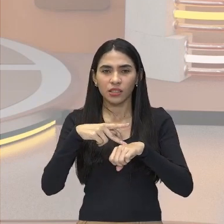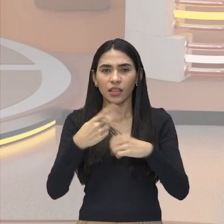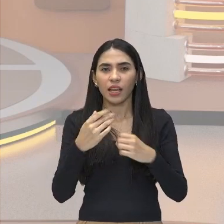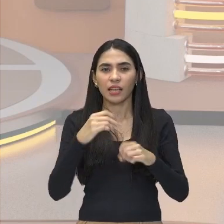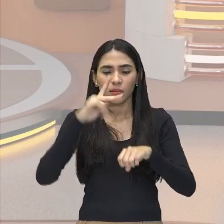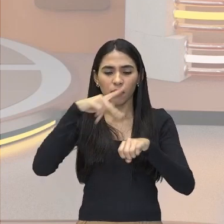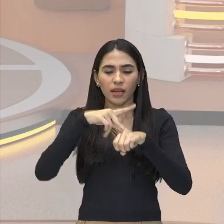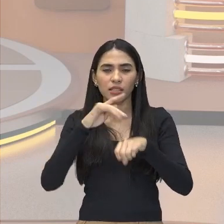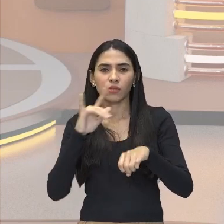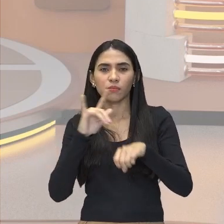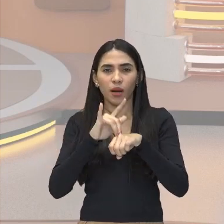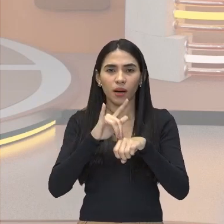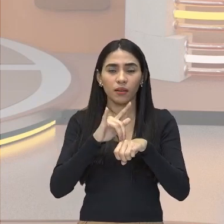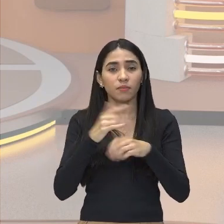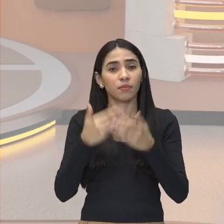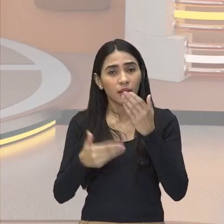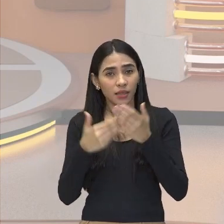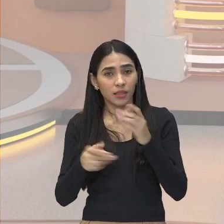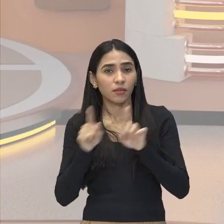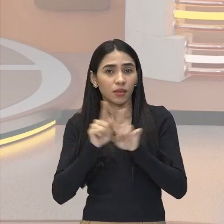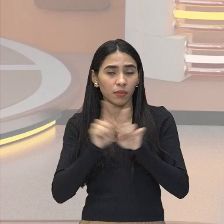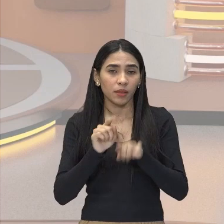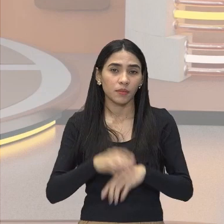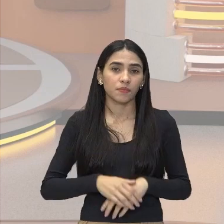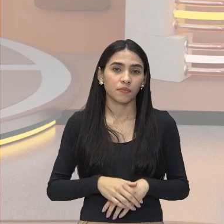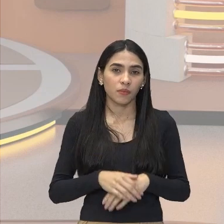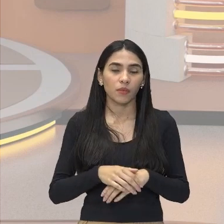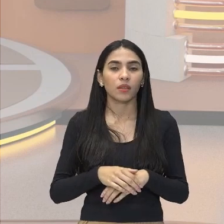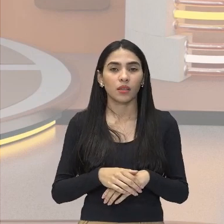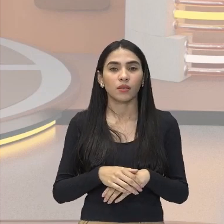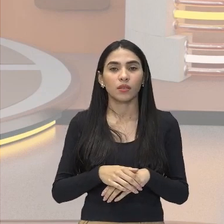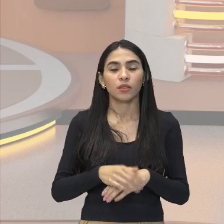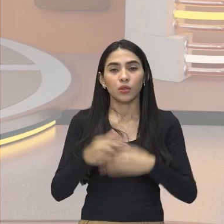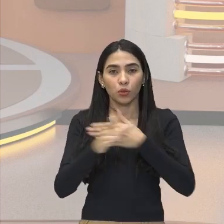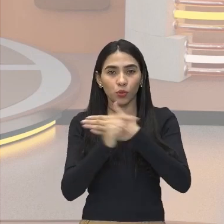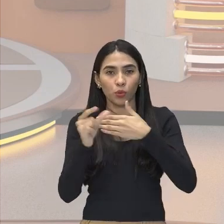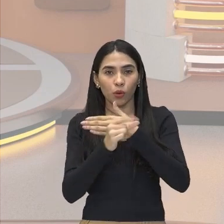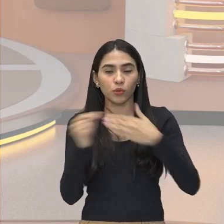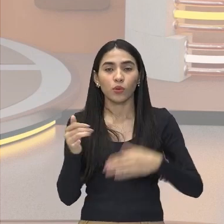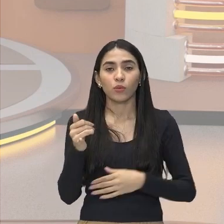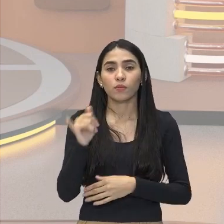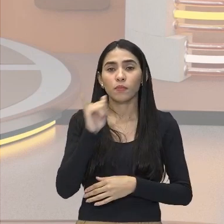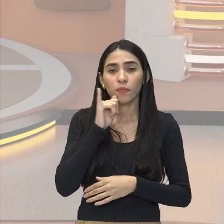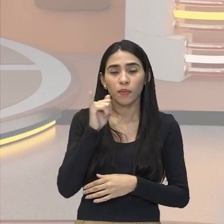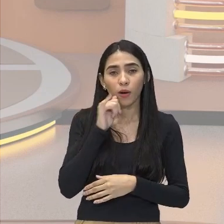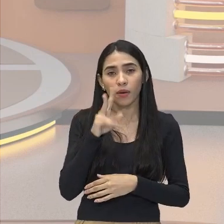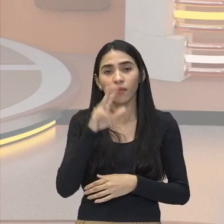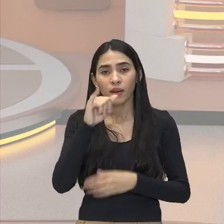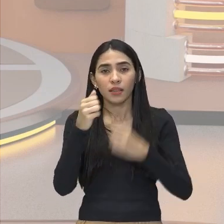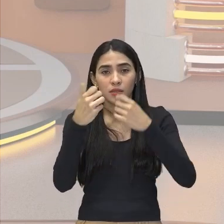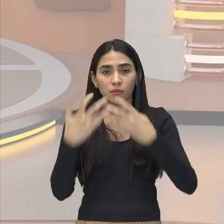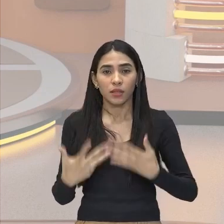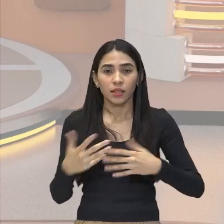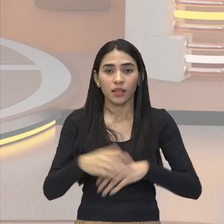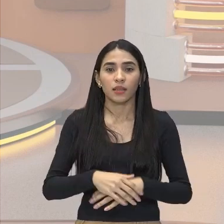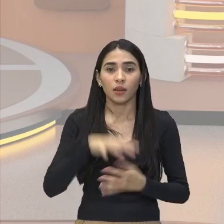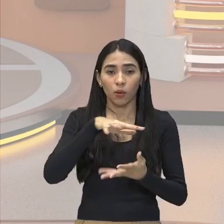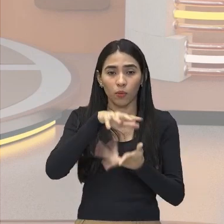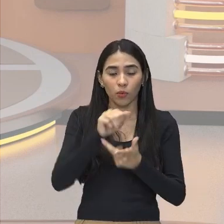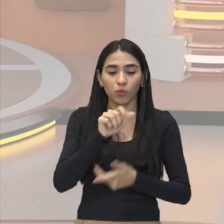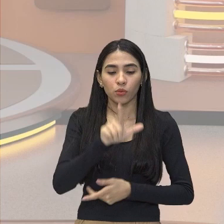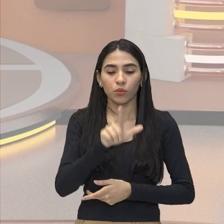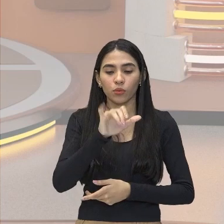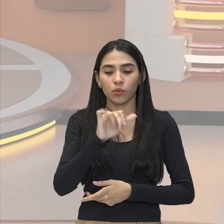também. É isso que o Bauman nos convida a refletir, né? Nesse mundo líquido, nessa